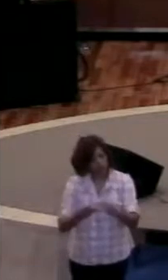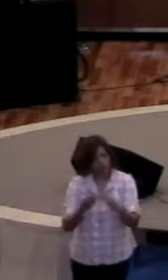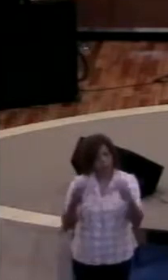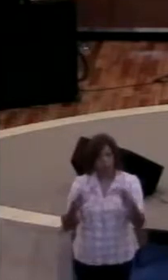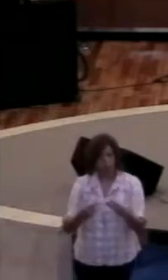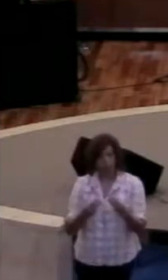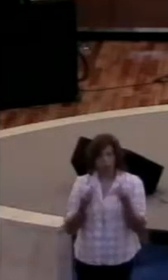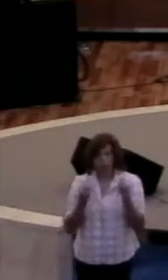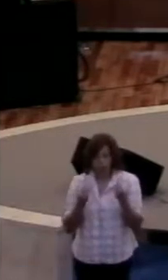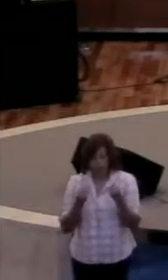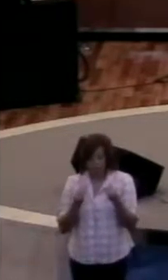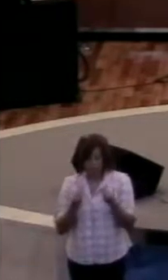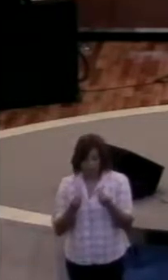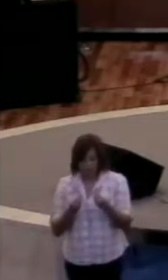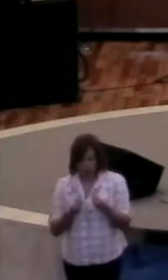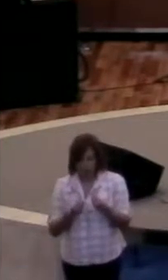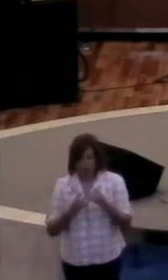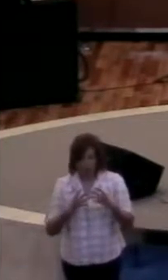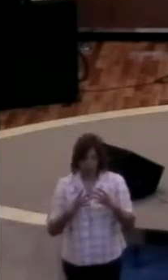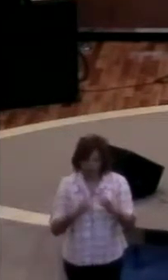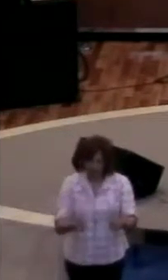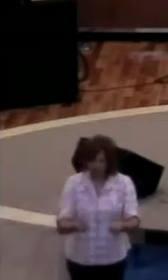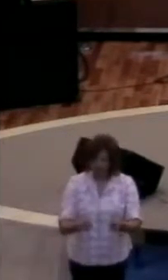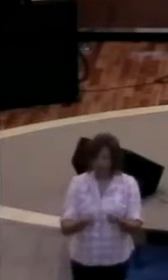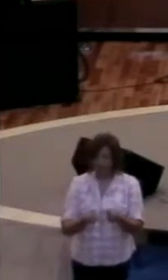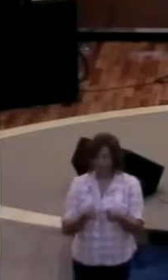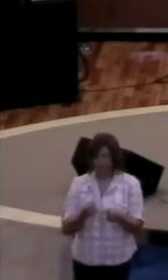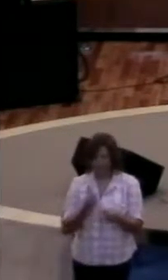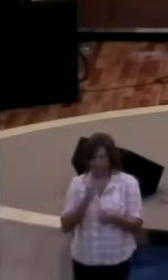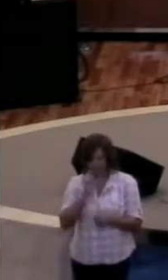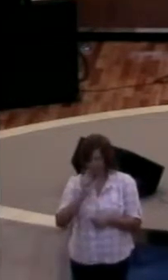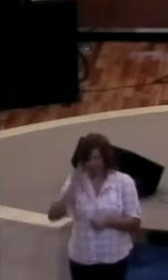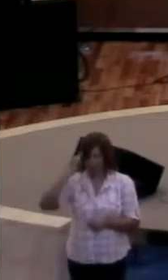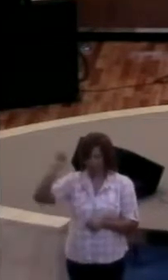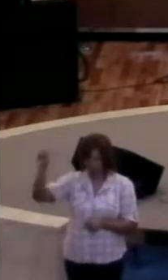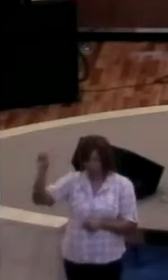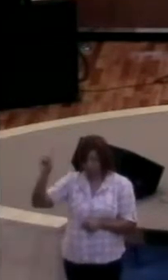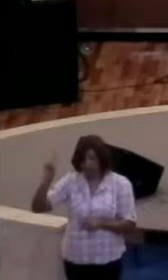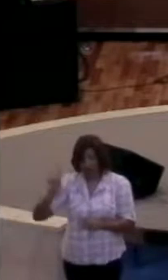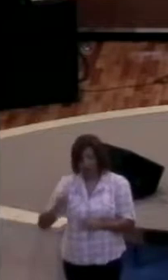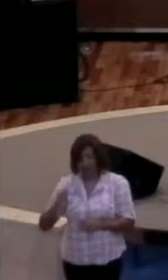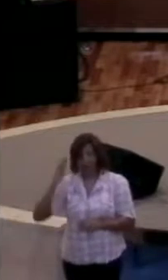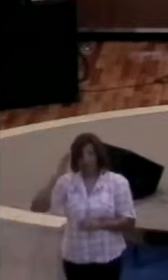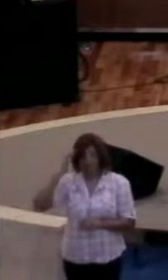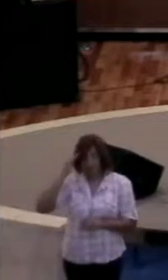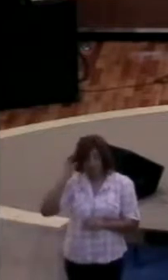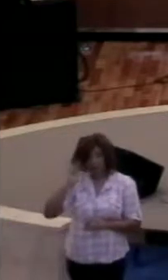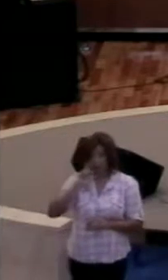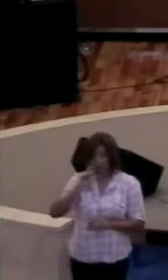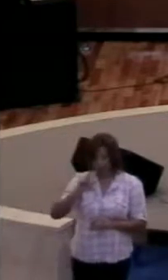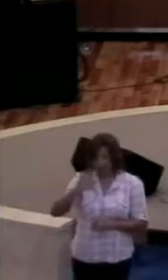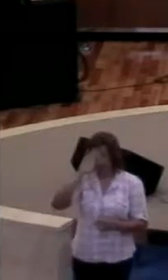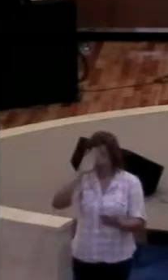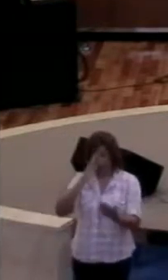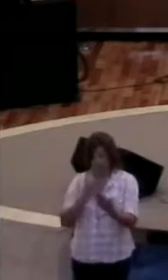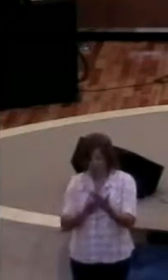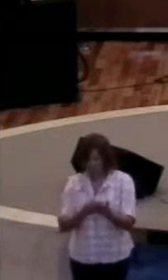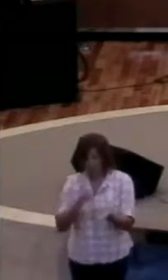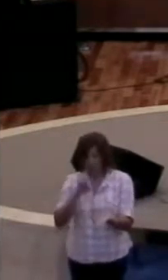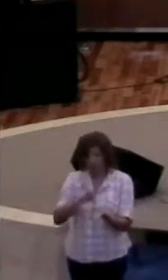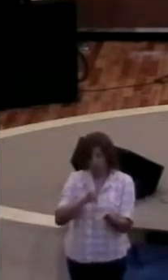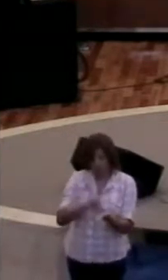escrevendo? Qual seria o caminho a seguir para que os judeus pudessem entender essa palavra e acreditar que de